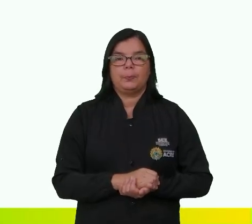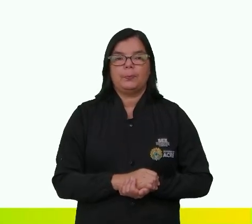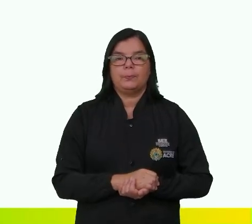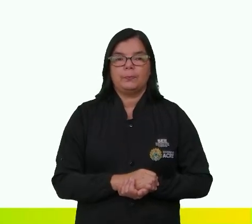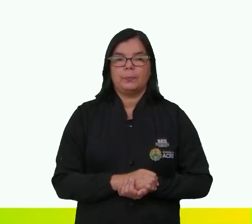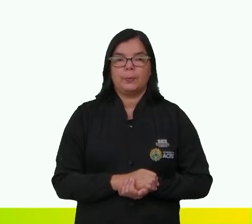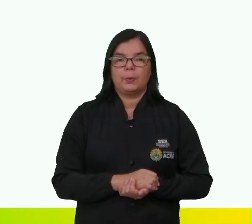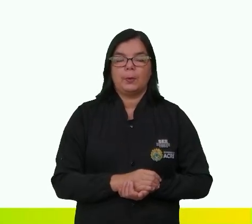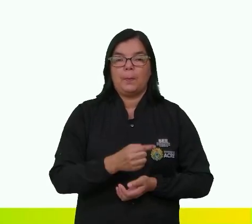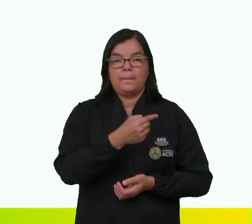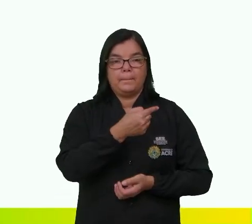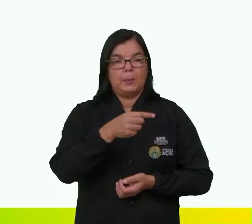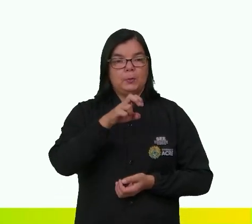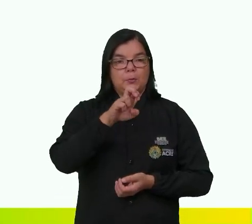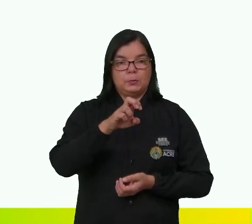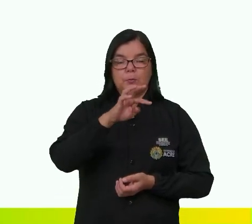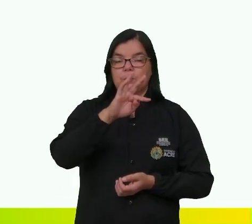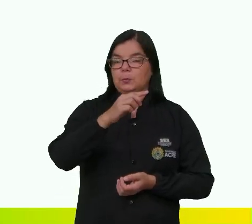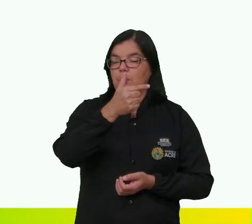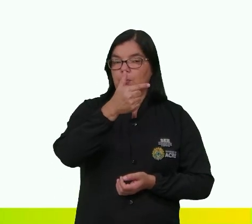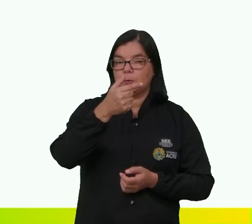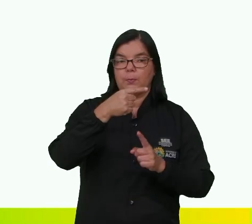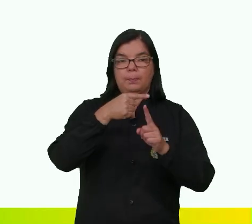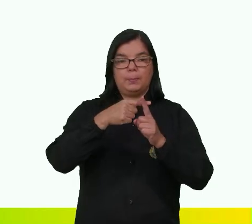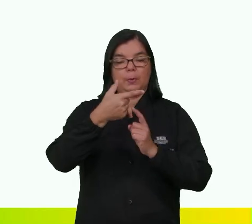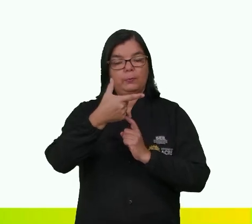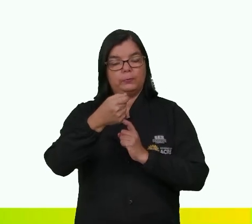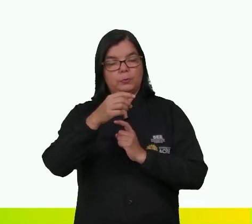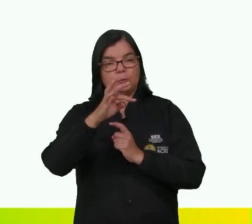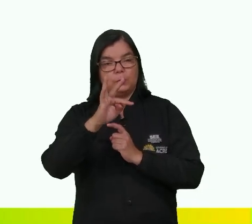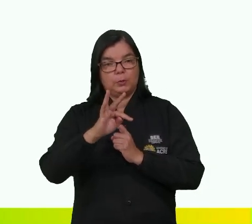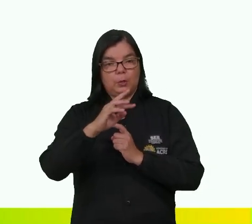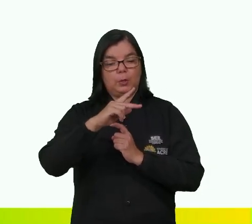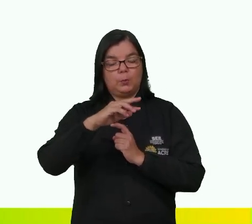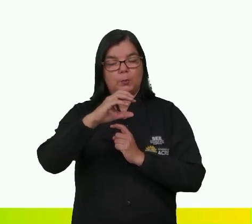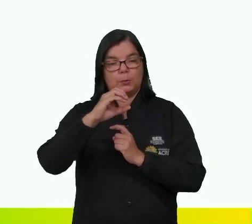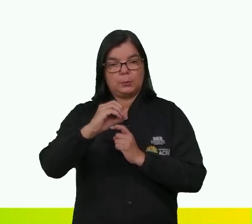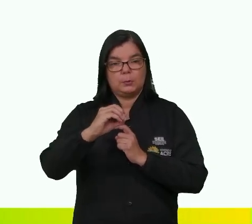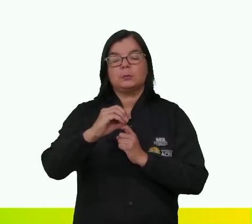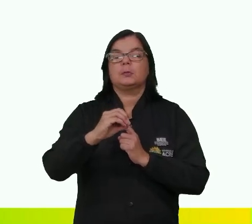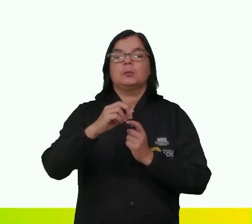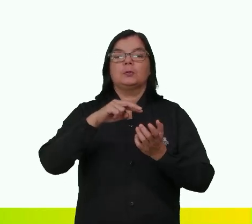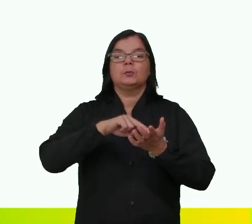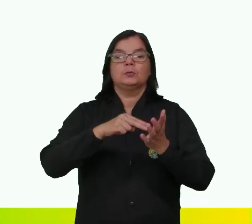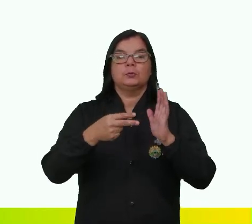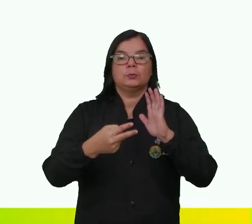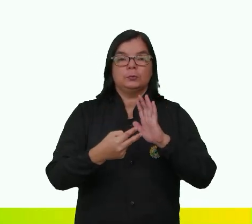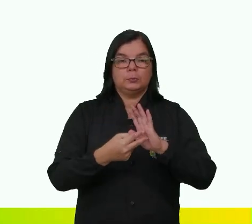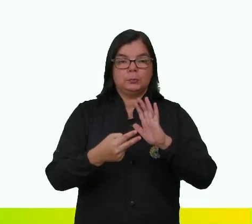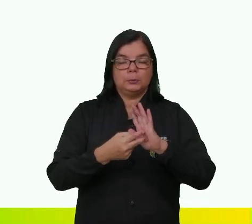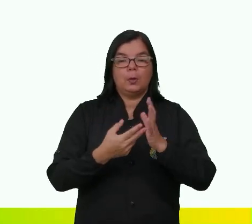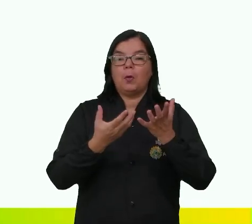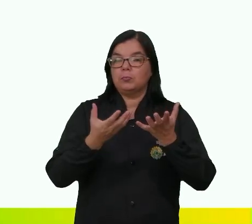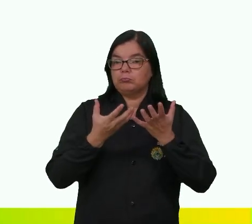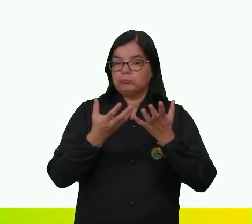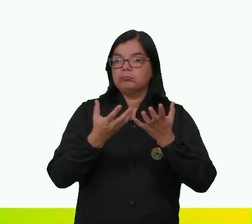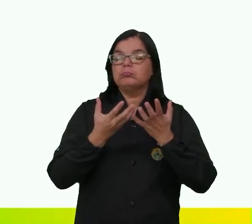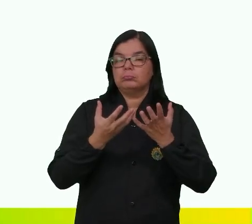aqui, ó. Menos 5t ao quadrado mais 20t igual a zero. Isso aqui, se você